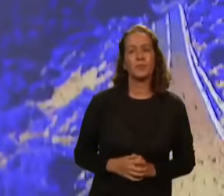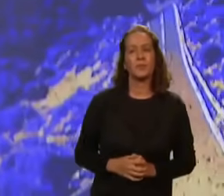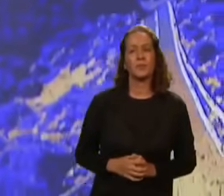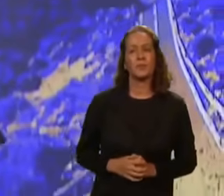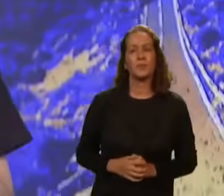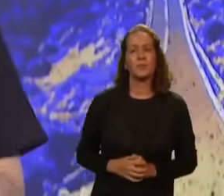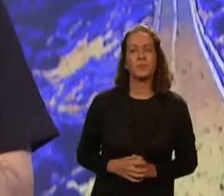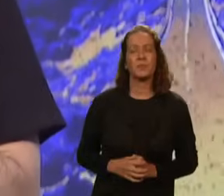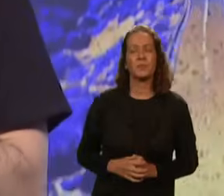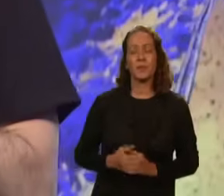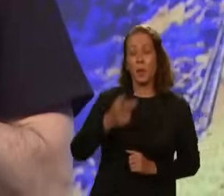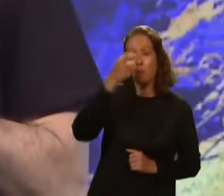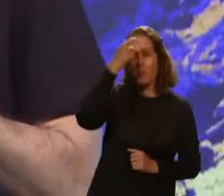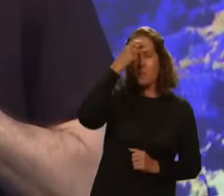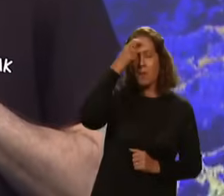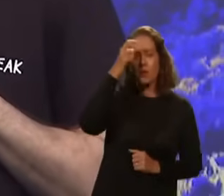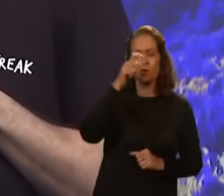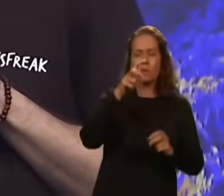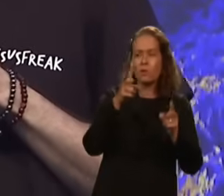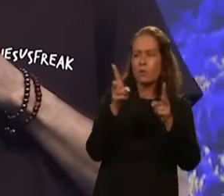Posso ler algumas mentes aqui nessa noite?